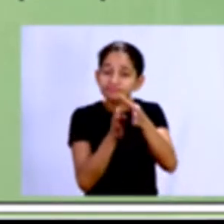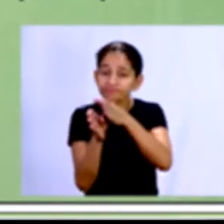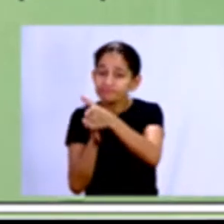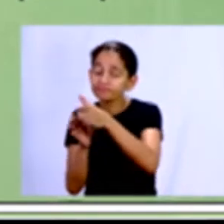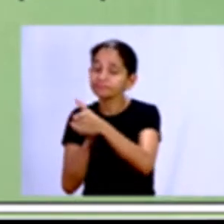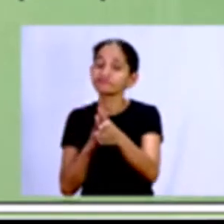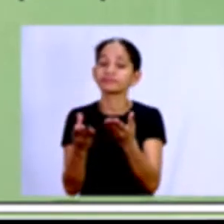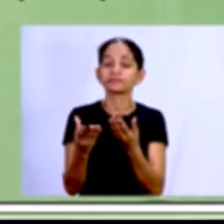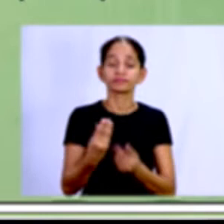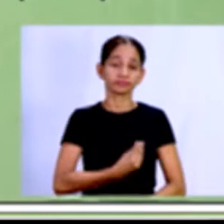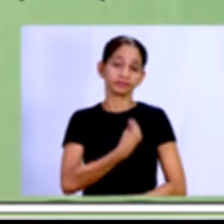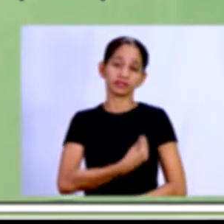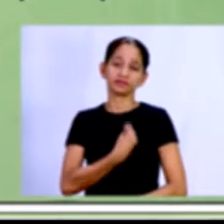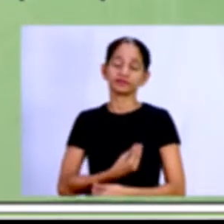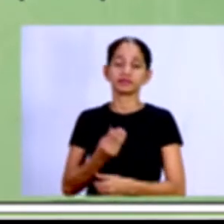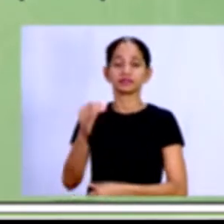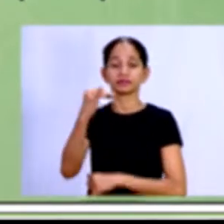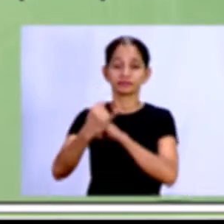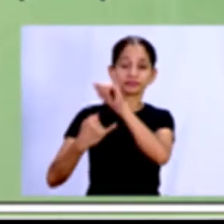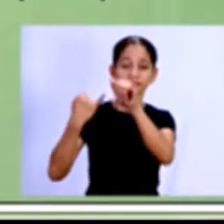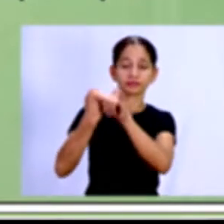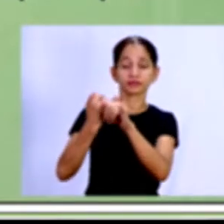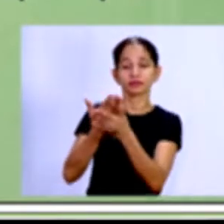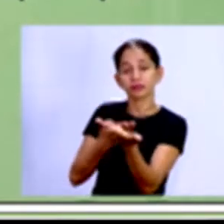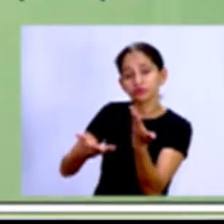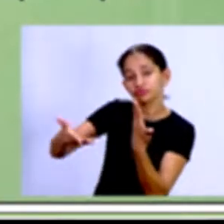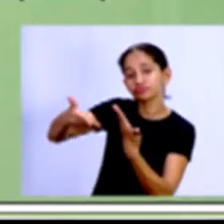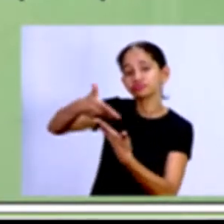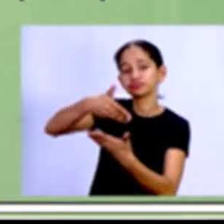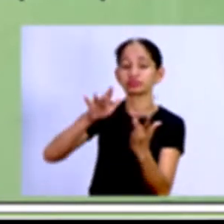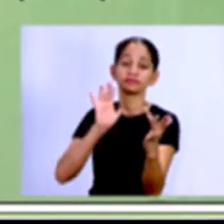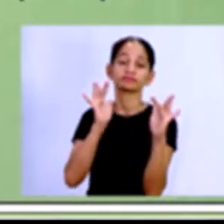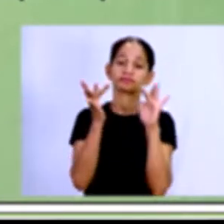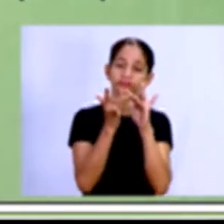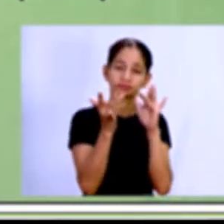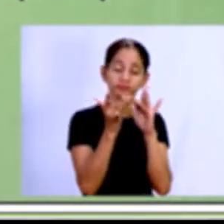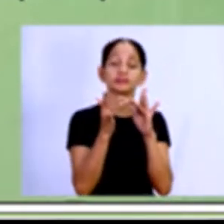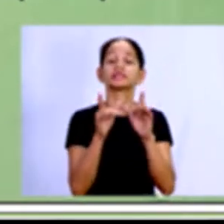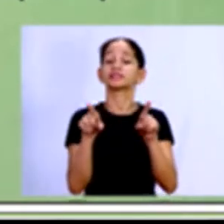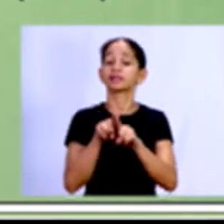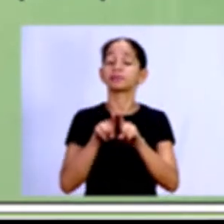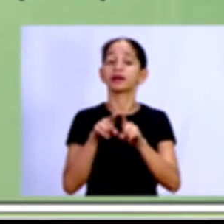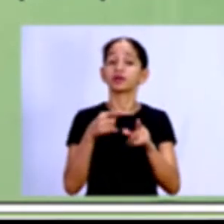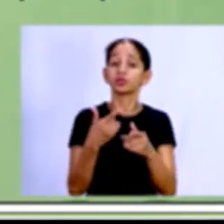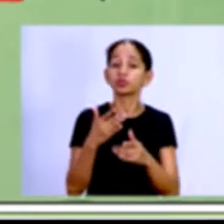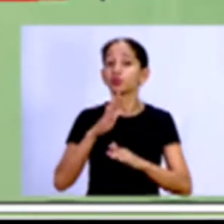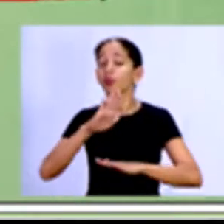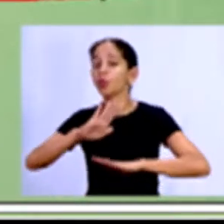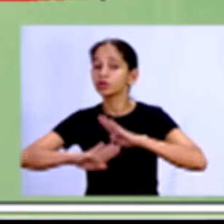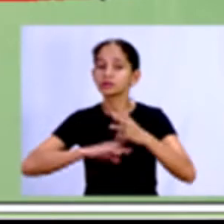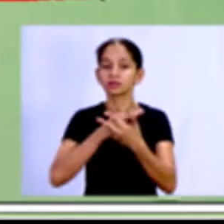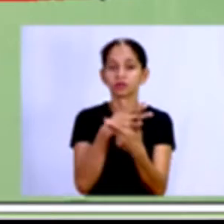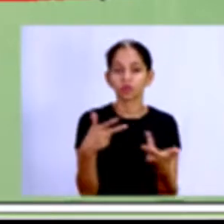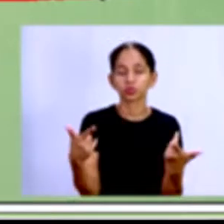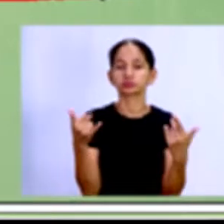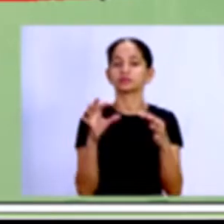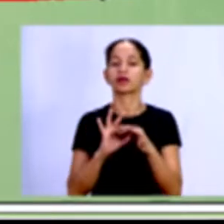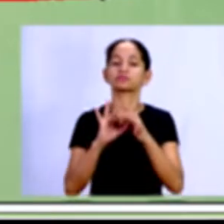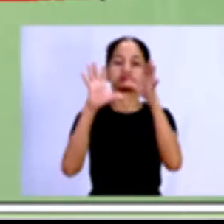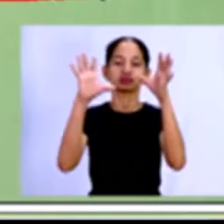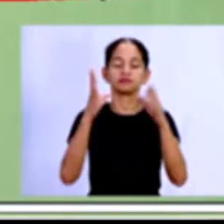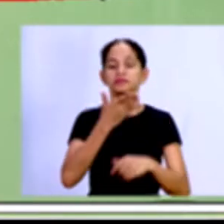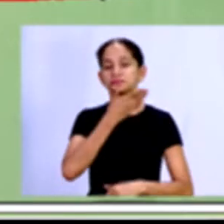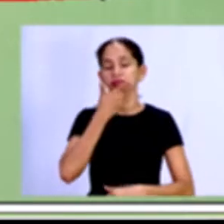nossa convivência virtual. O cuidado que necessitamos ter para uma vida social digital livre